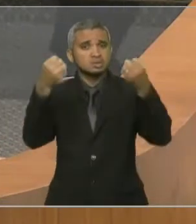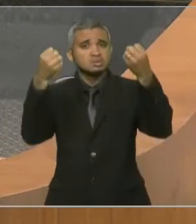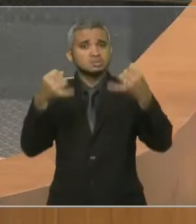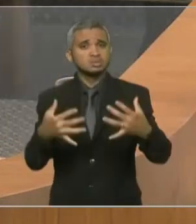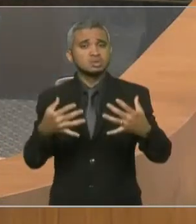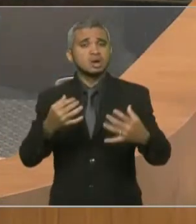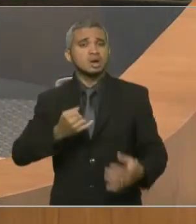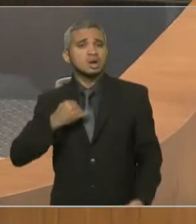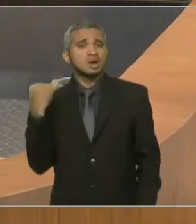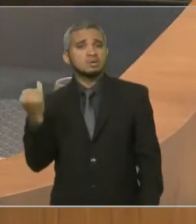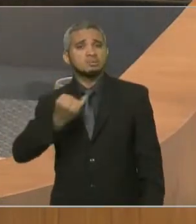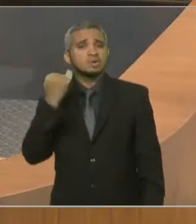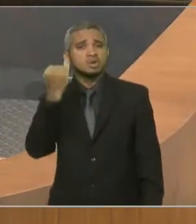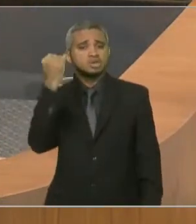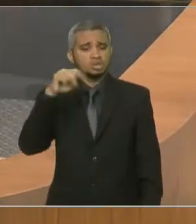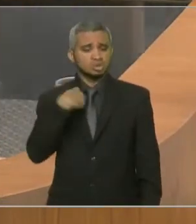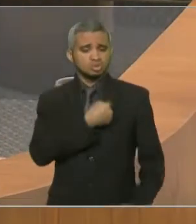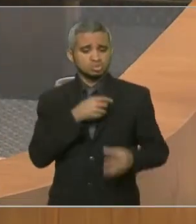de nos darmos valor.